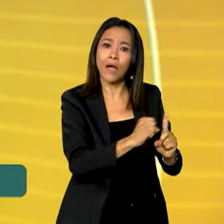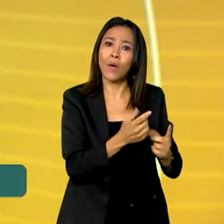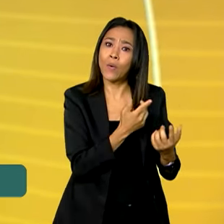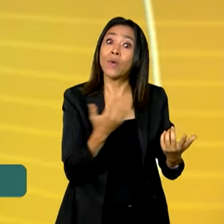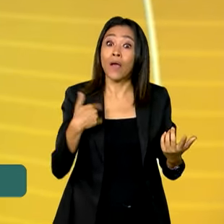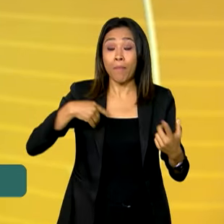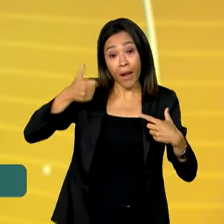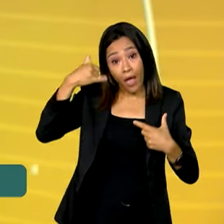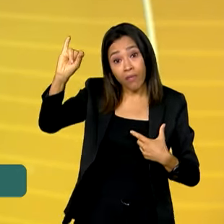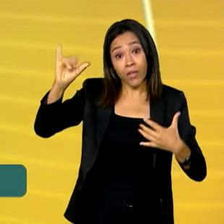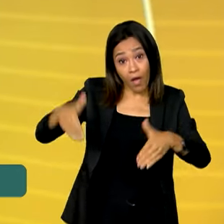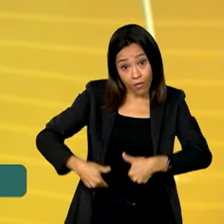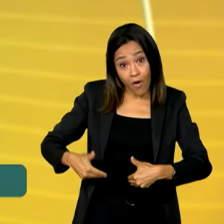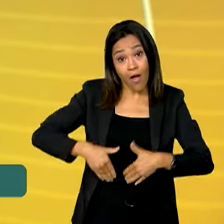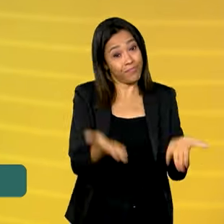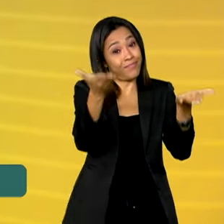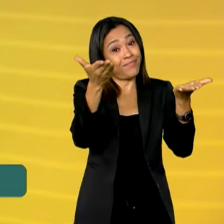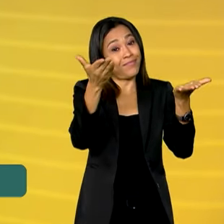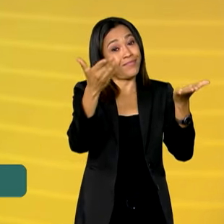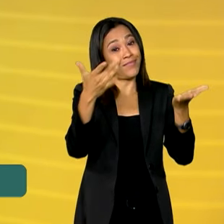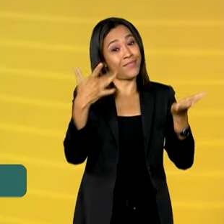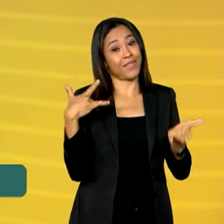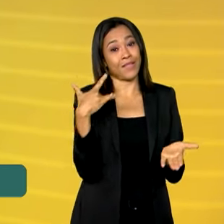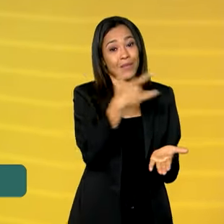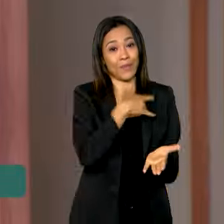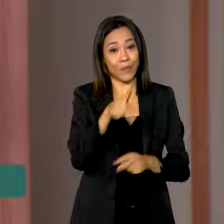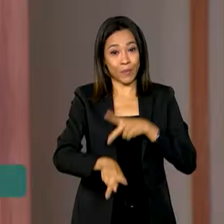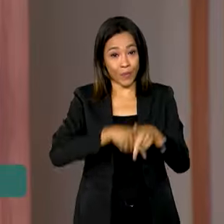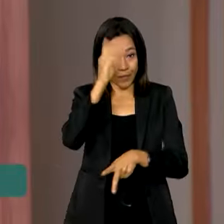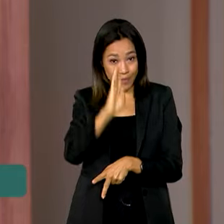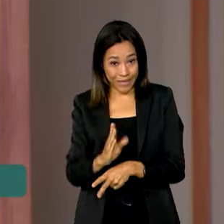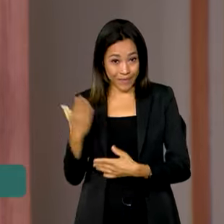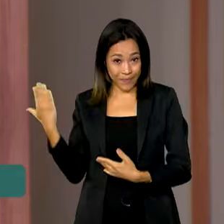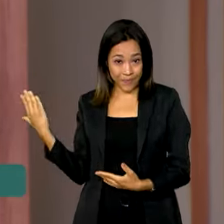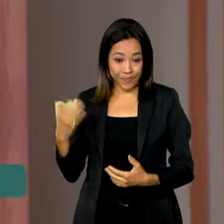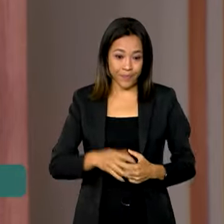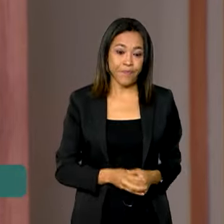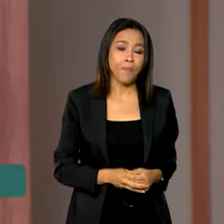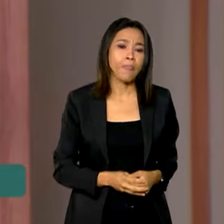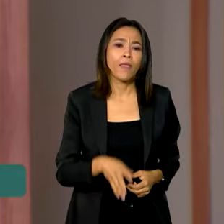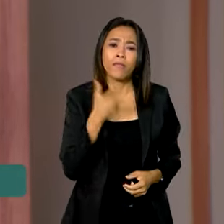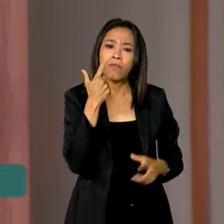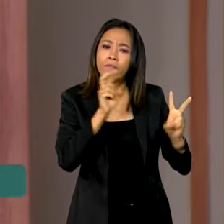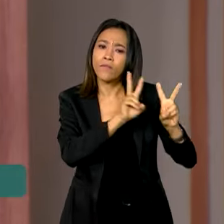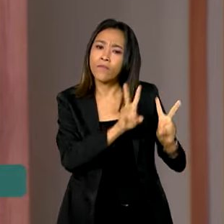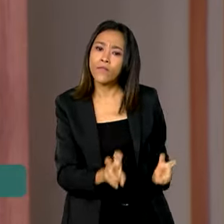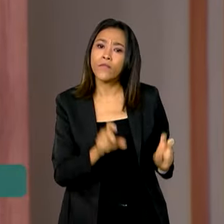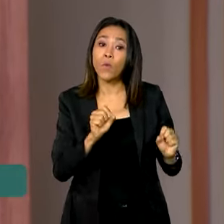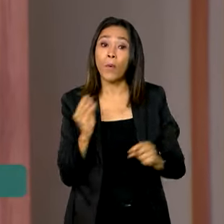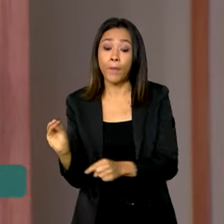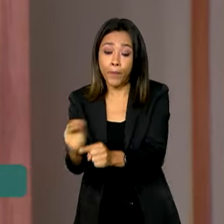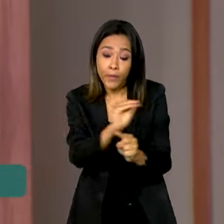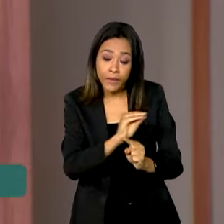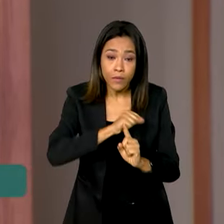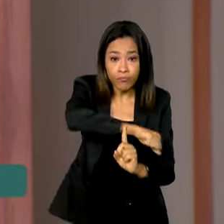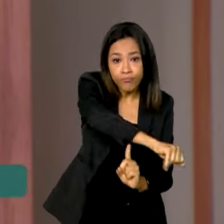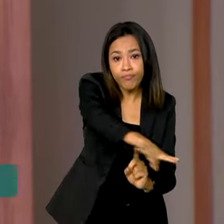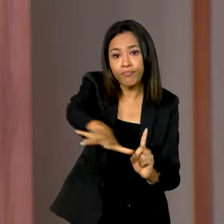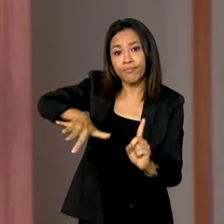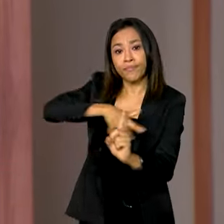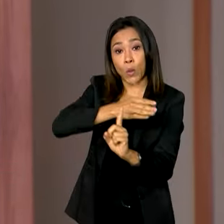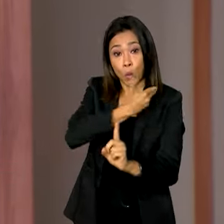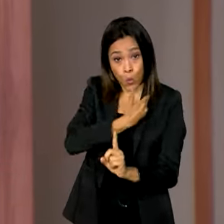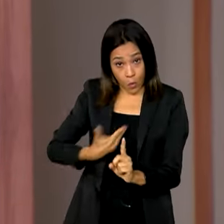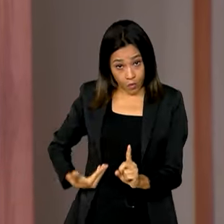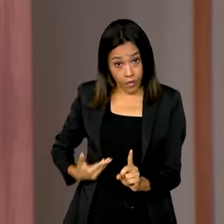e à promoção da saúde da população. E a gente fala agora da proteção ao meio ambiente. O governo